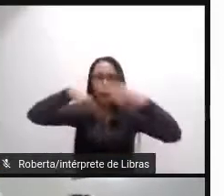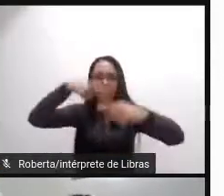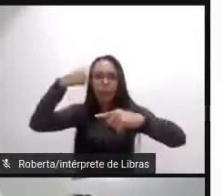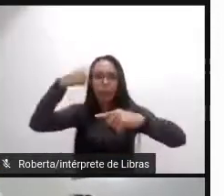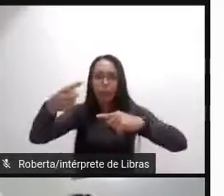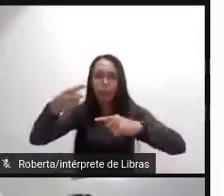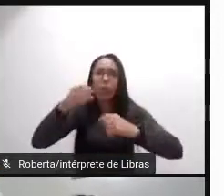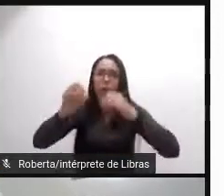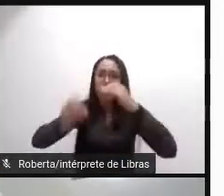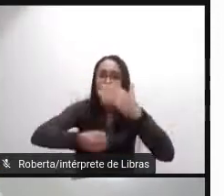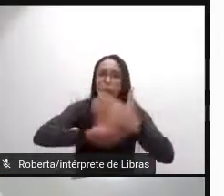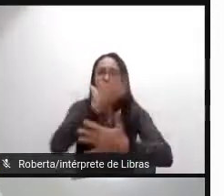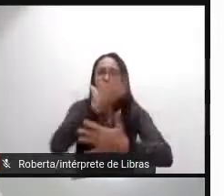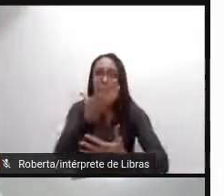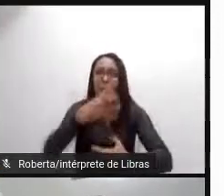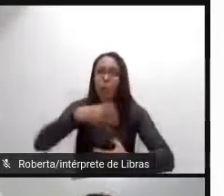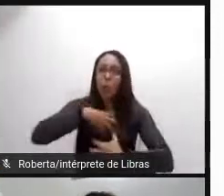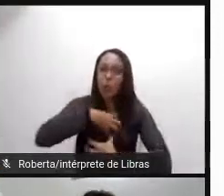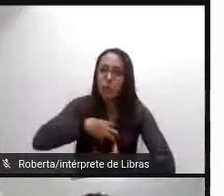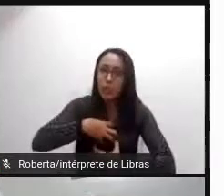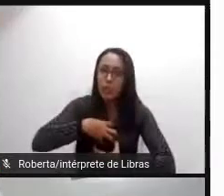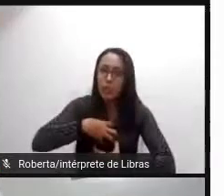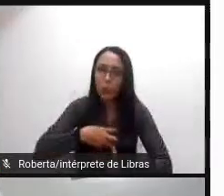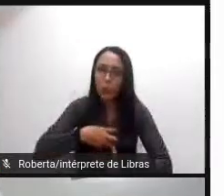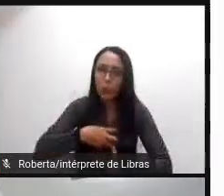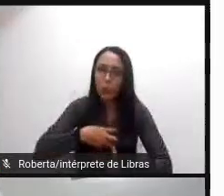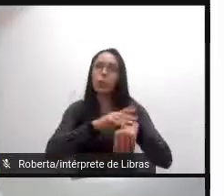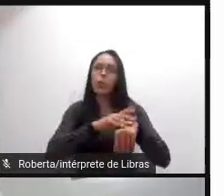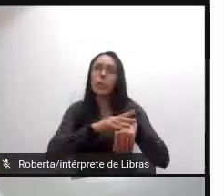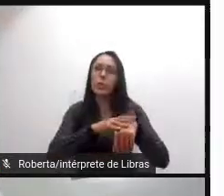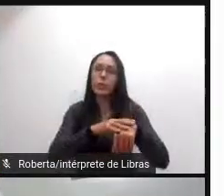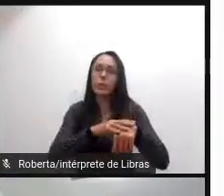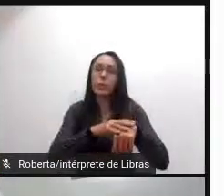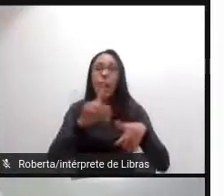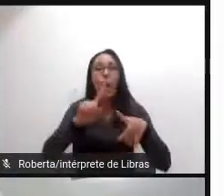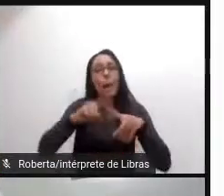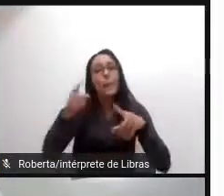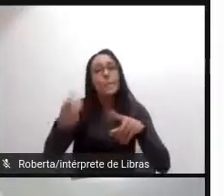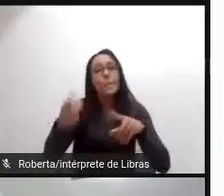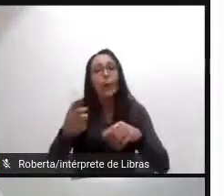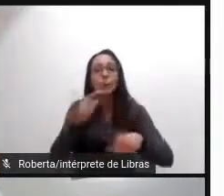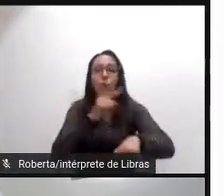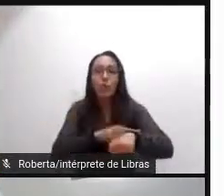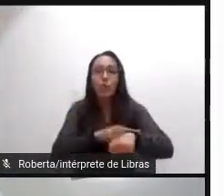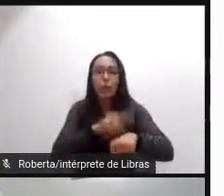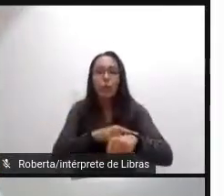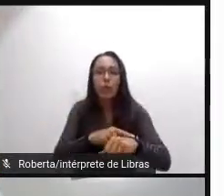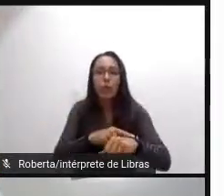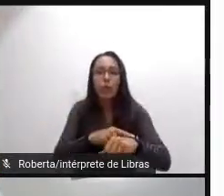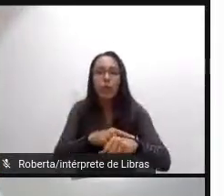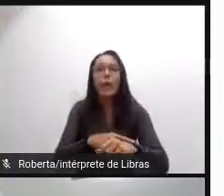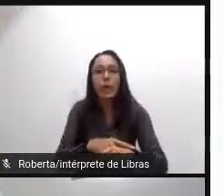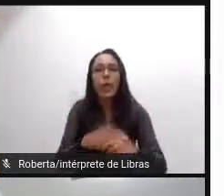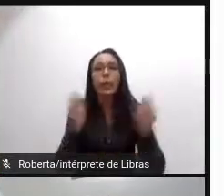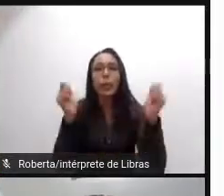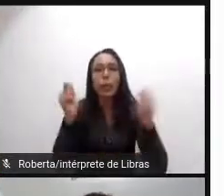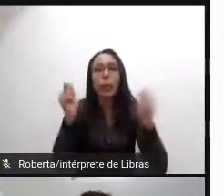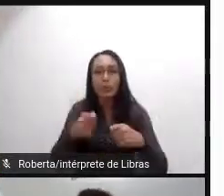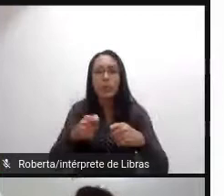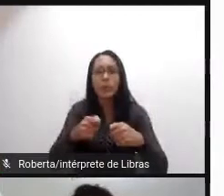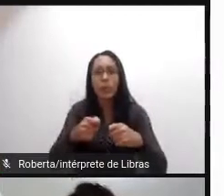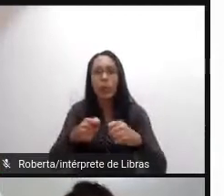primeiros sinais e sintomas. Porém, esse tempo ele pode ultrapassar 6 dias, chegando